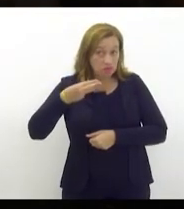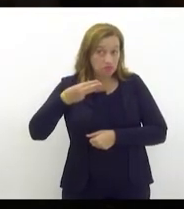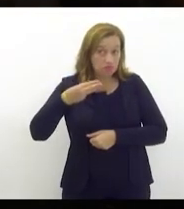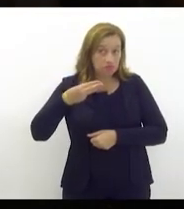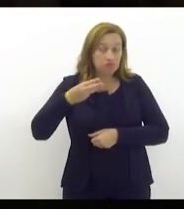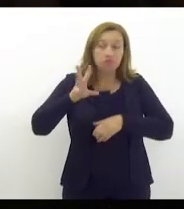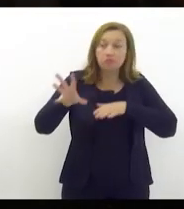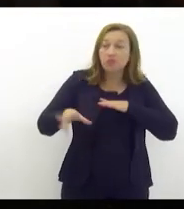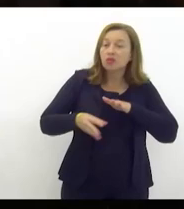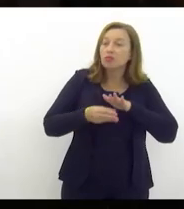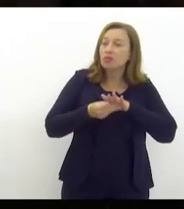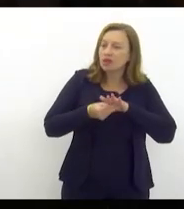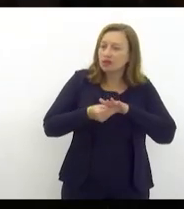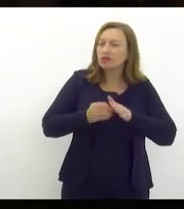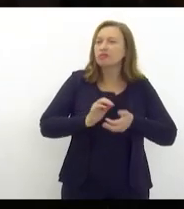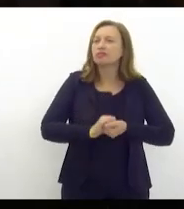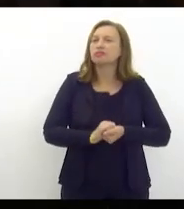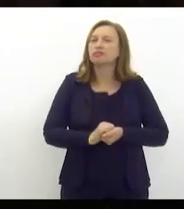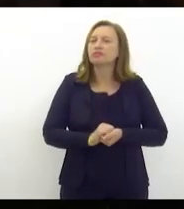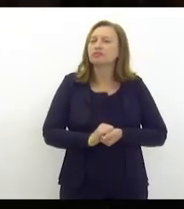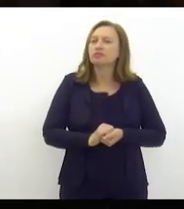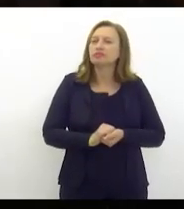emenda